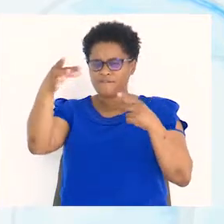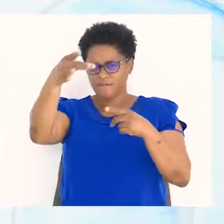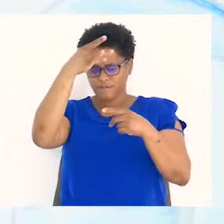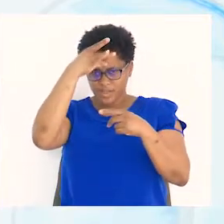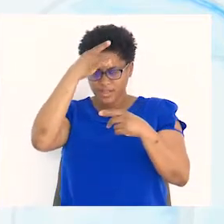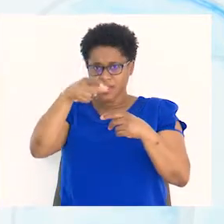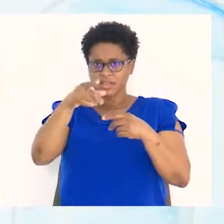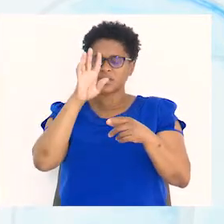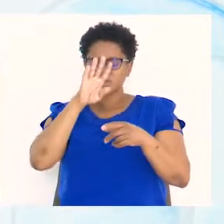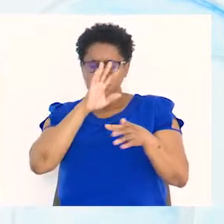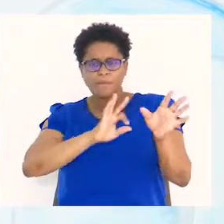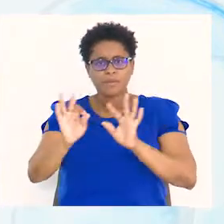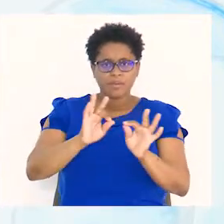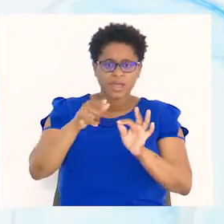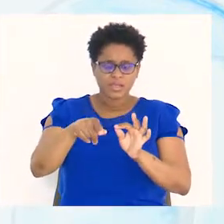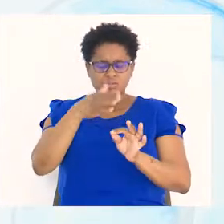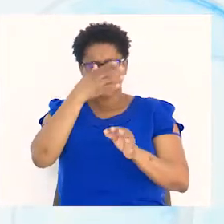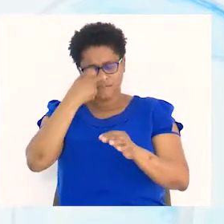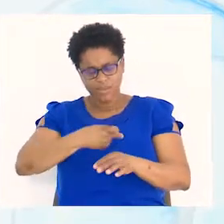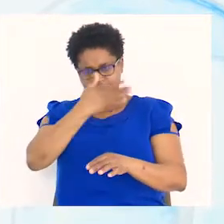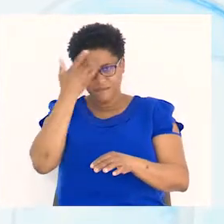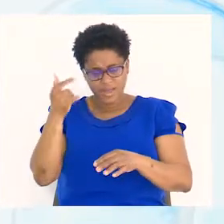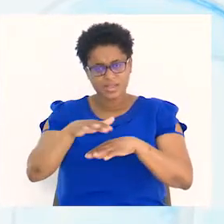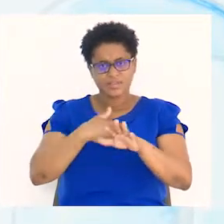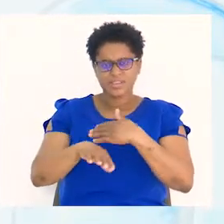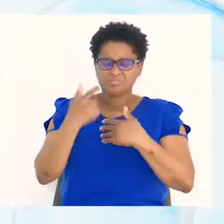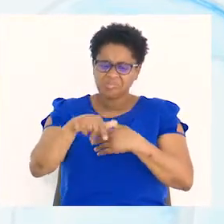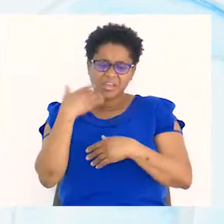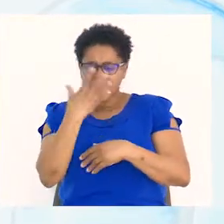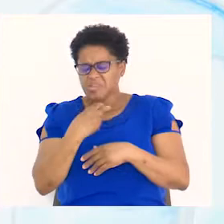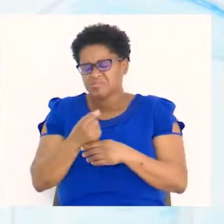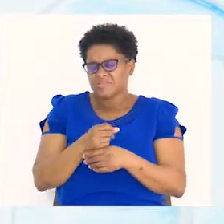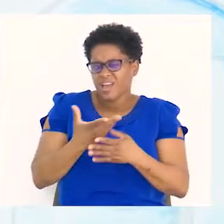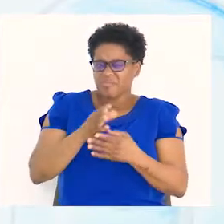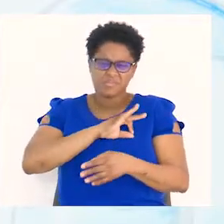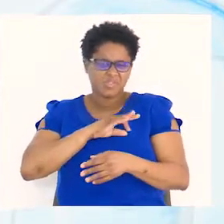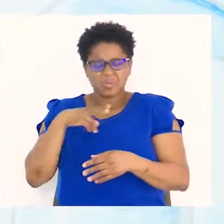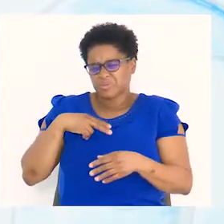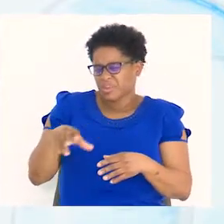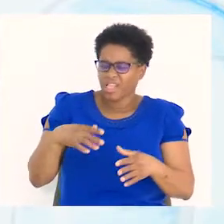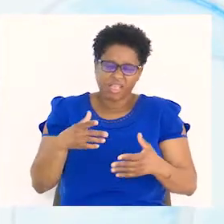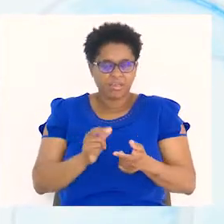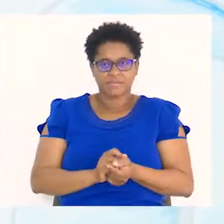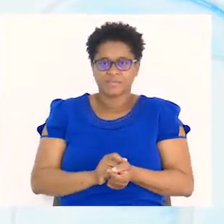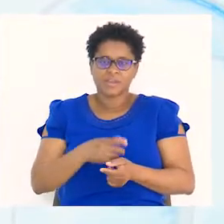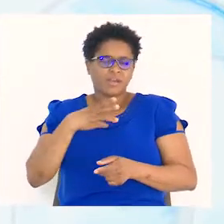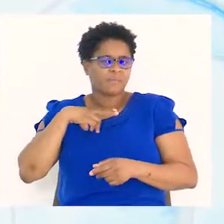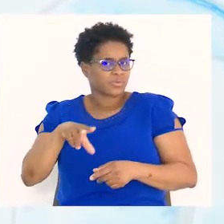essas técnicas, isso fica fácil de fazer. Está bem? Há alunos que dizem, professor, português não é nada. Português é mais do